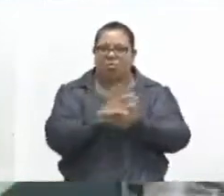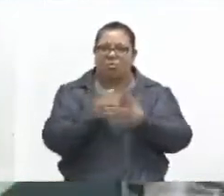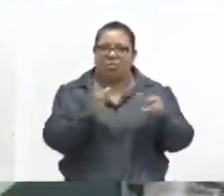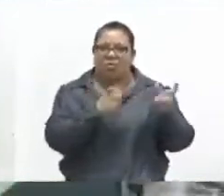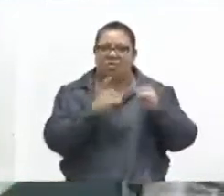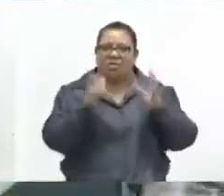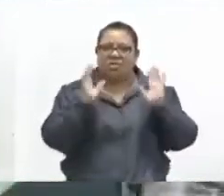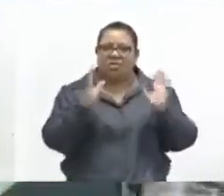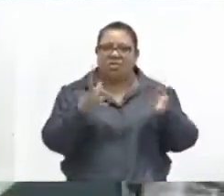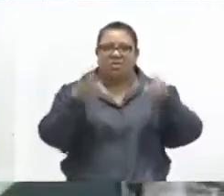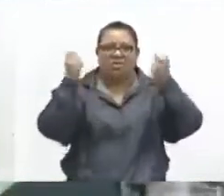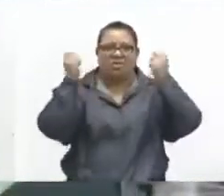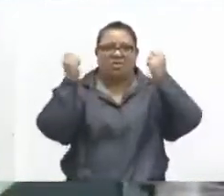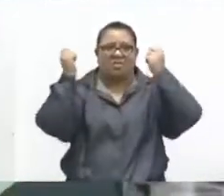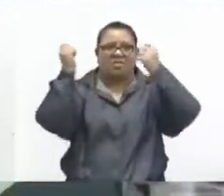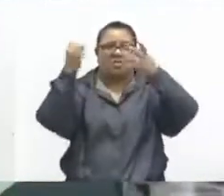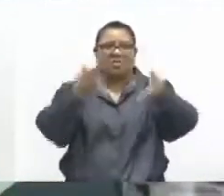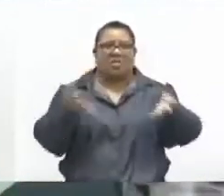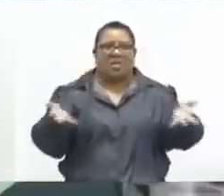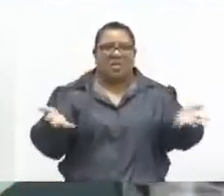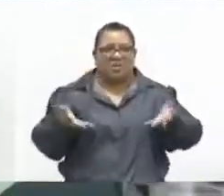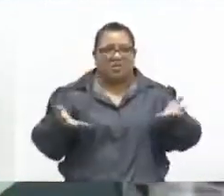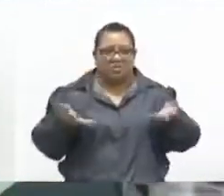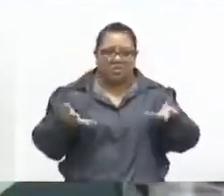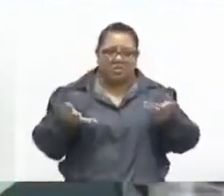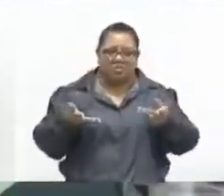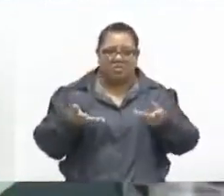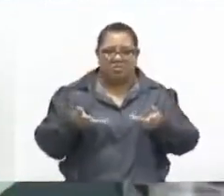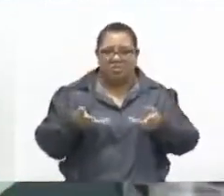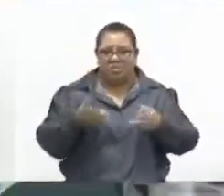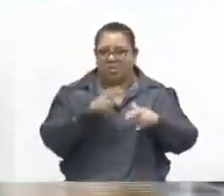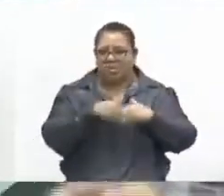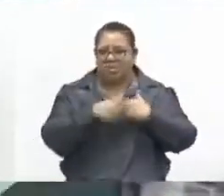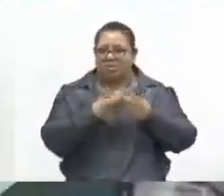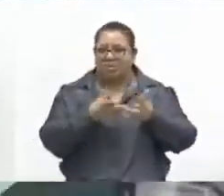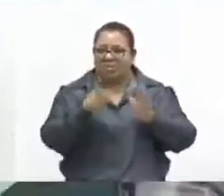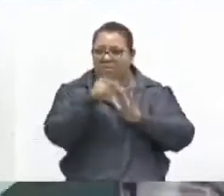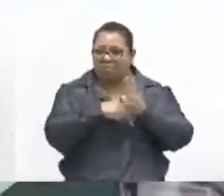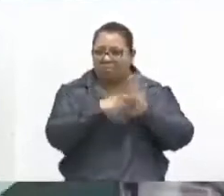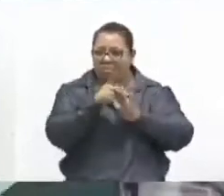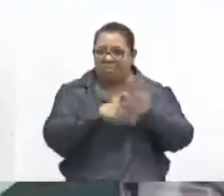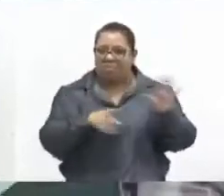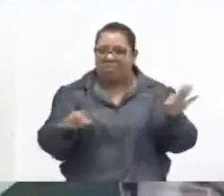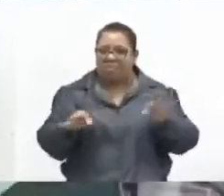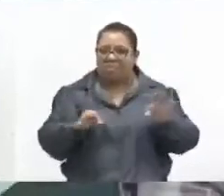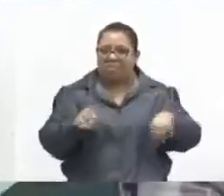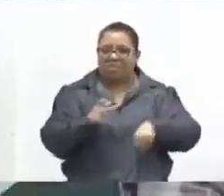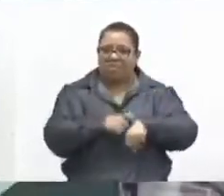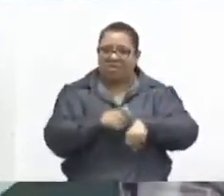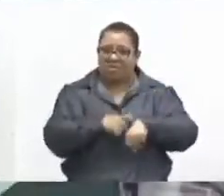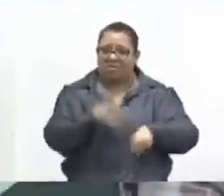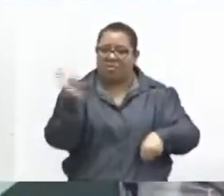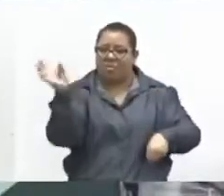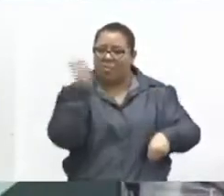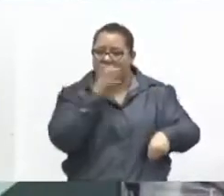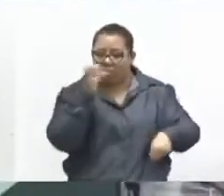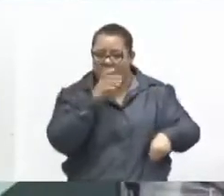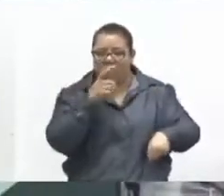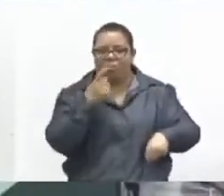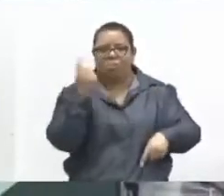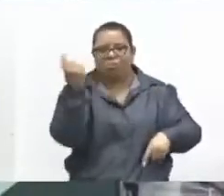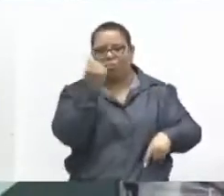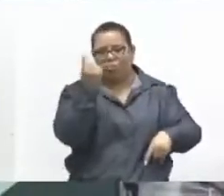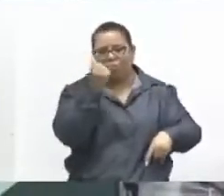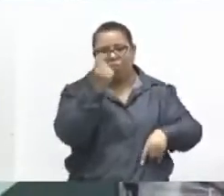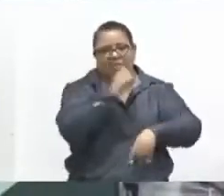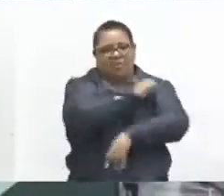citou anteriormente, que foi colocada, dentre as demandas emergenciais elencadas, entende-se como prioridade do